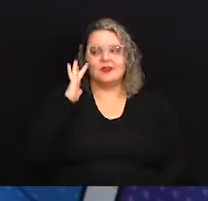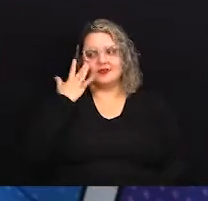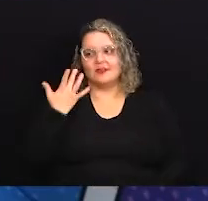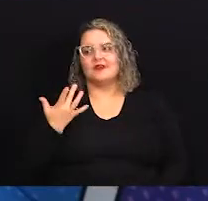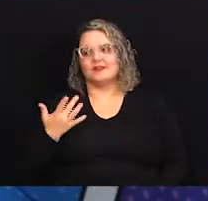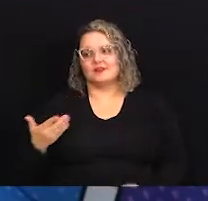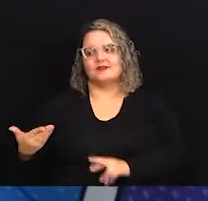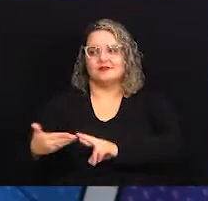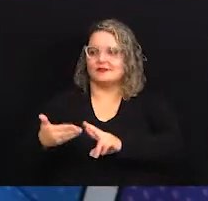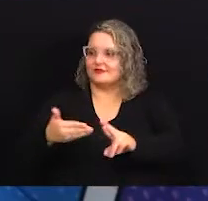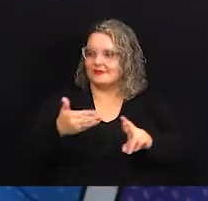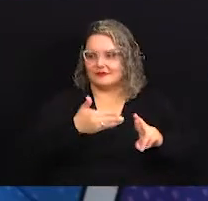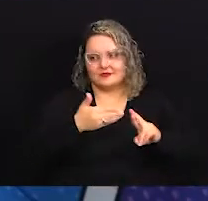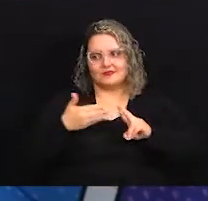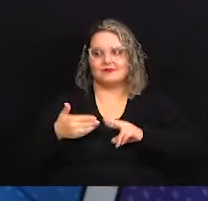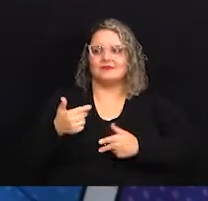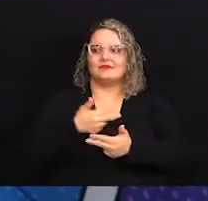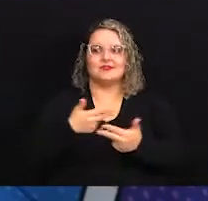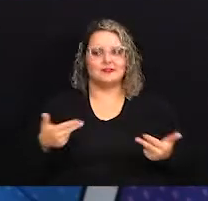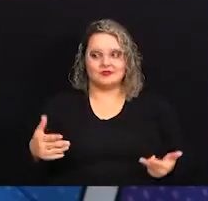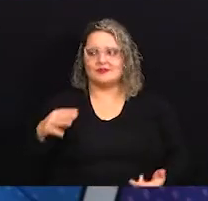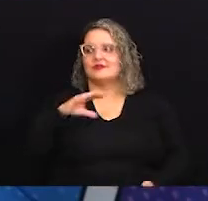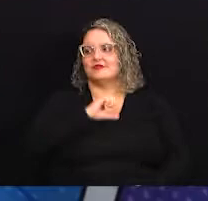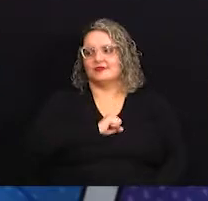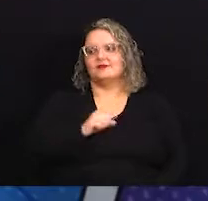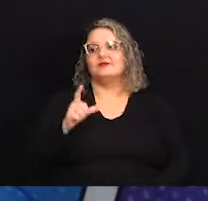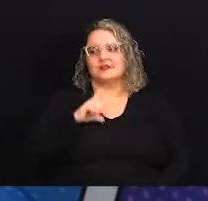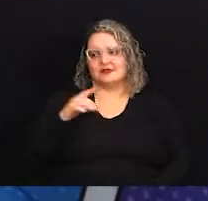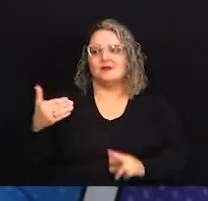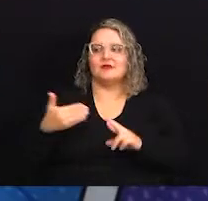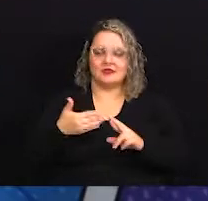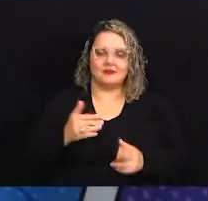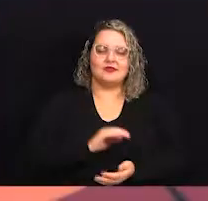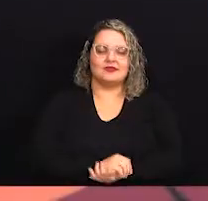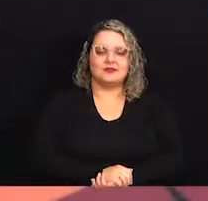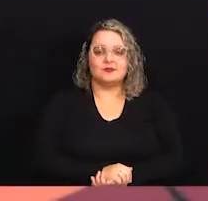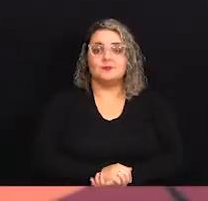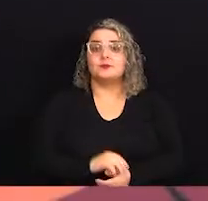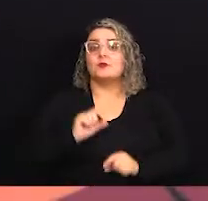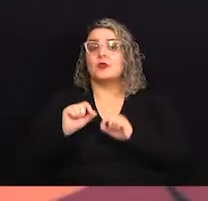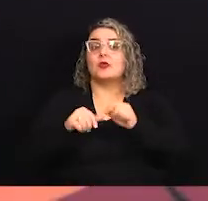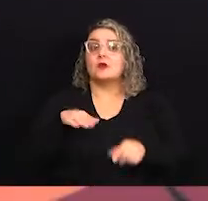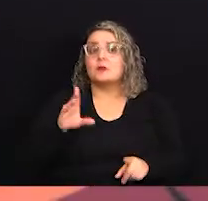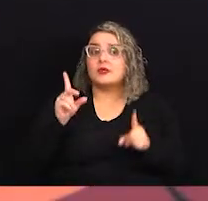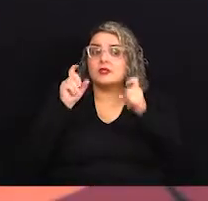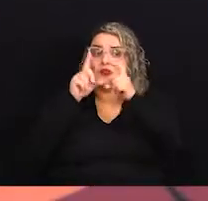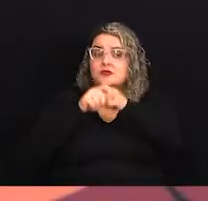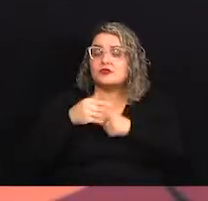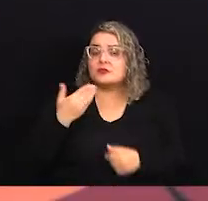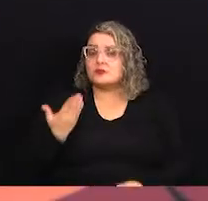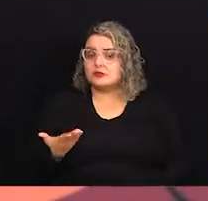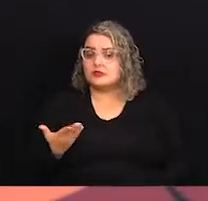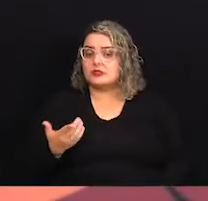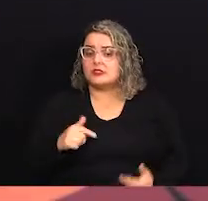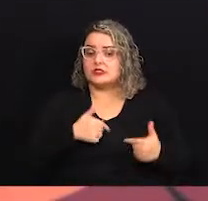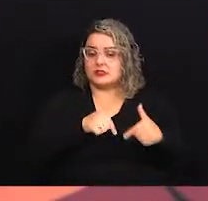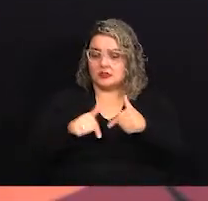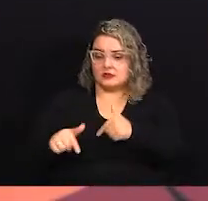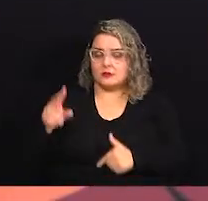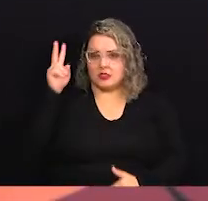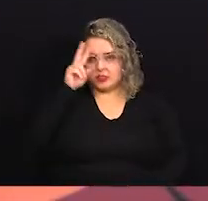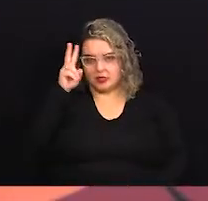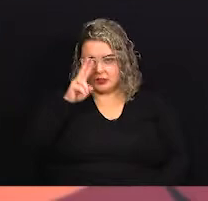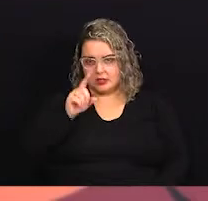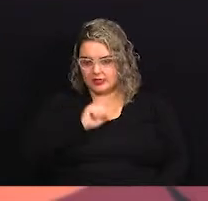gente vai acabar vendo referências nas coisas que a gente gosta, a gente sempre vai ver uma referência ou não. Agora, o que deu mais trabalho para você, né?